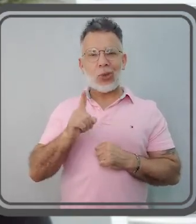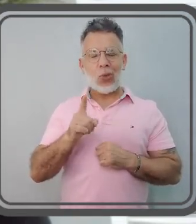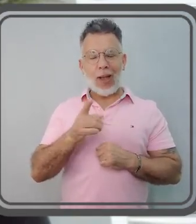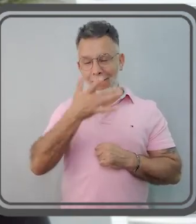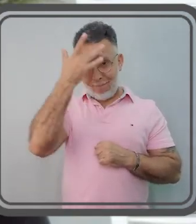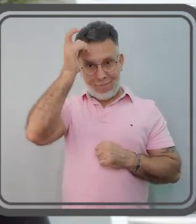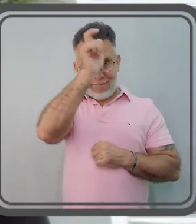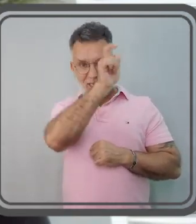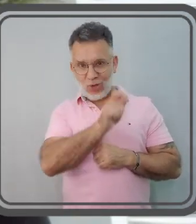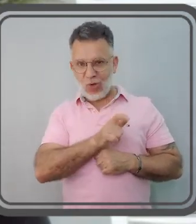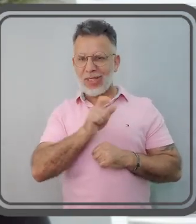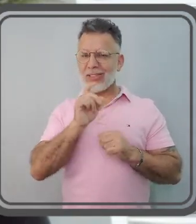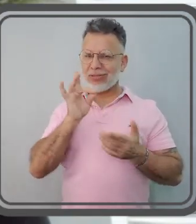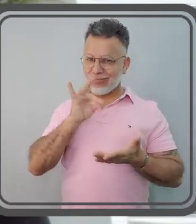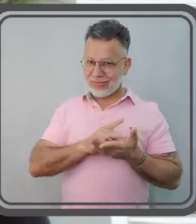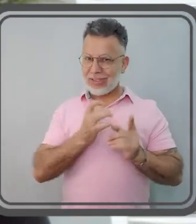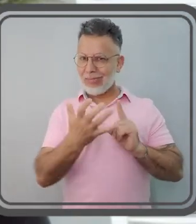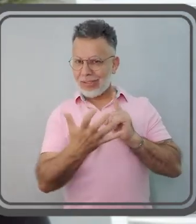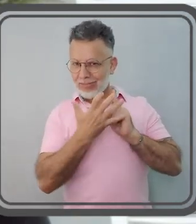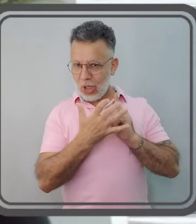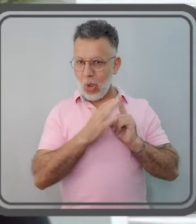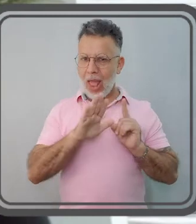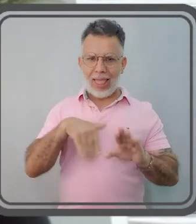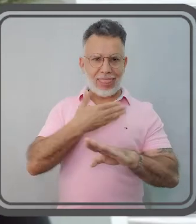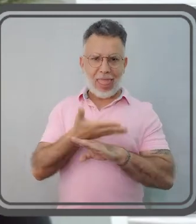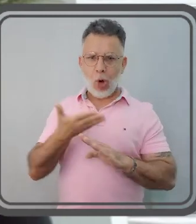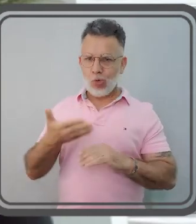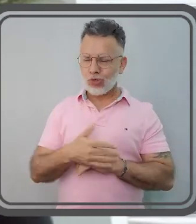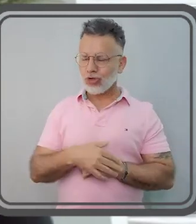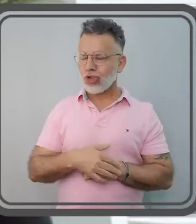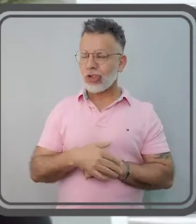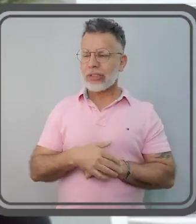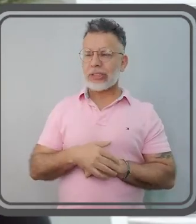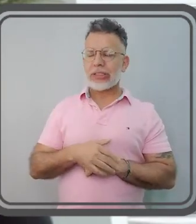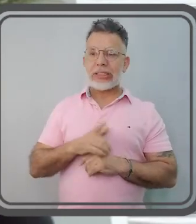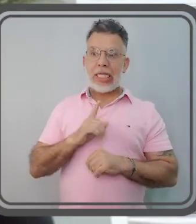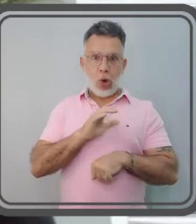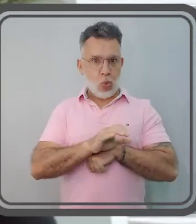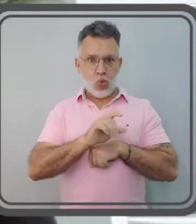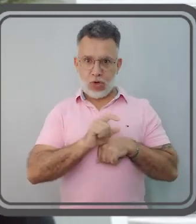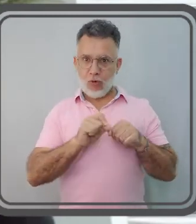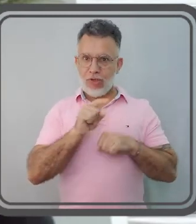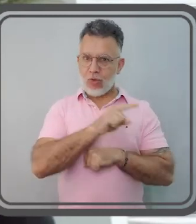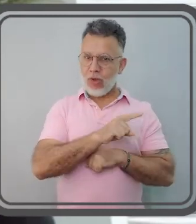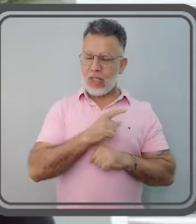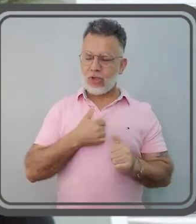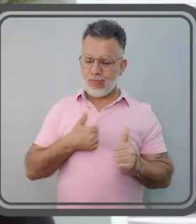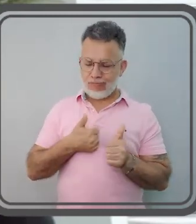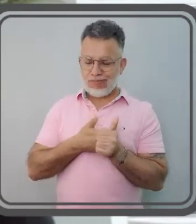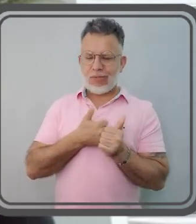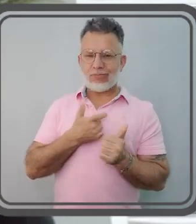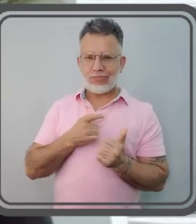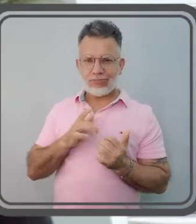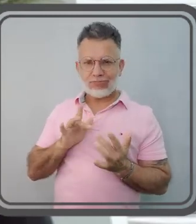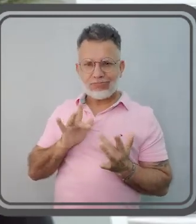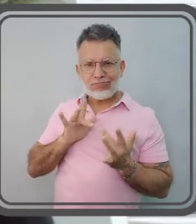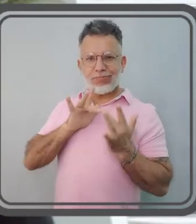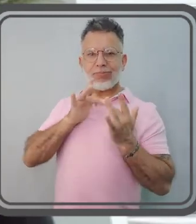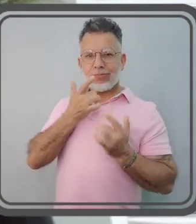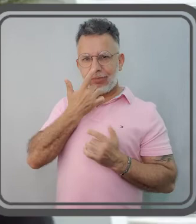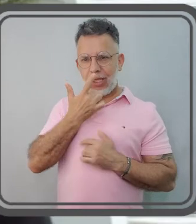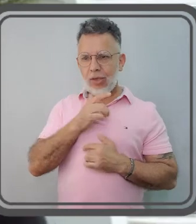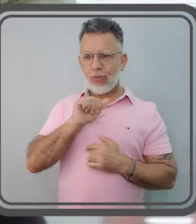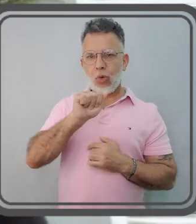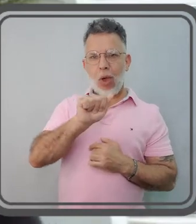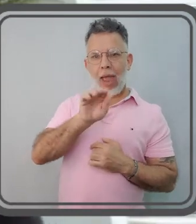diante do curso que eu fiz com ele, tive a proximidade depois com ele também, foi o Abílio Diniz. O Abílio, eu fiz um curso